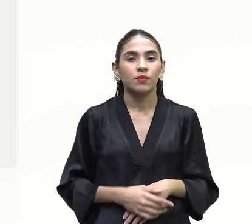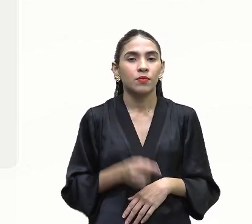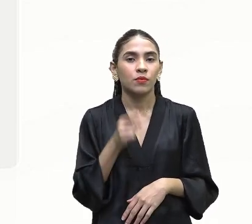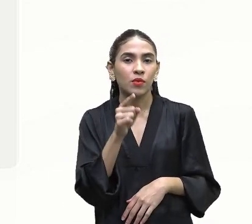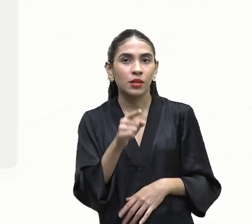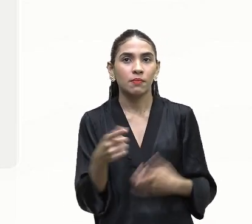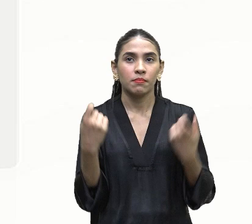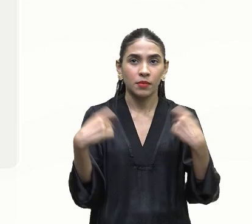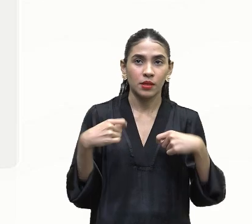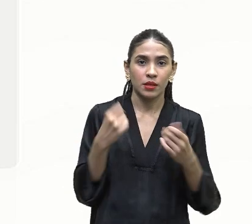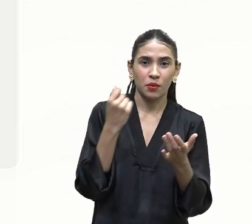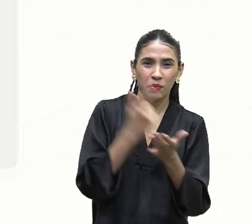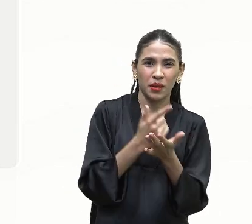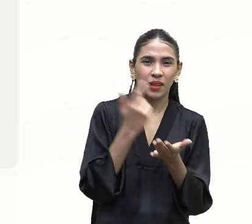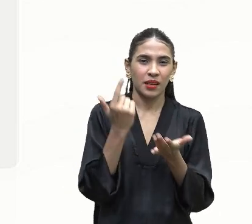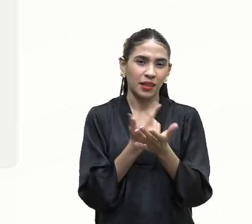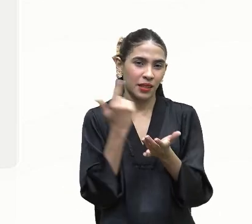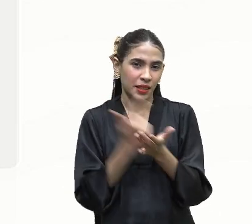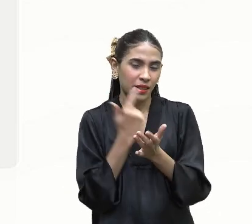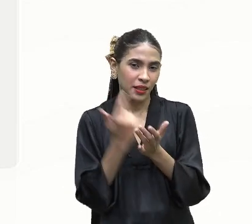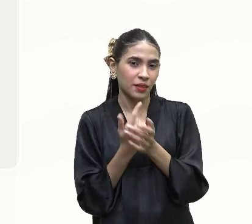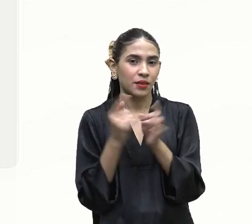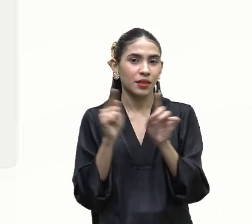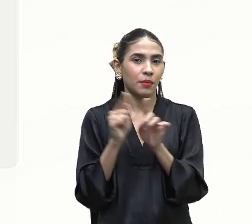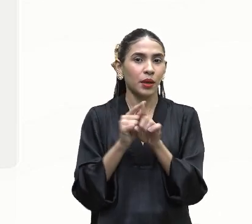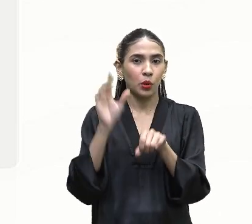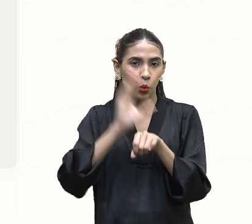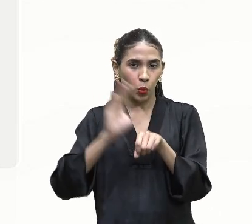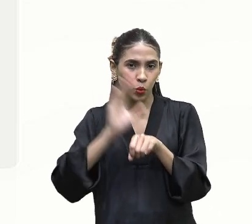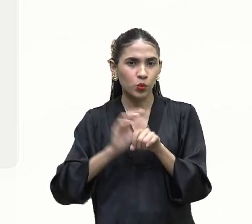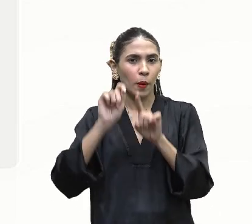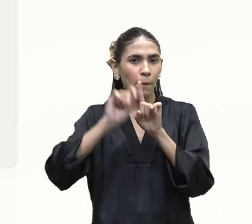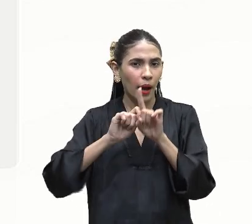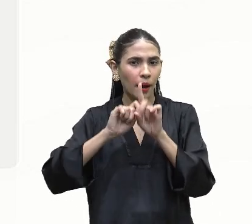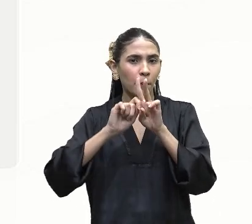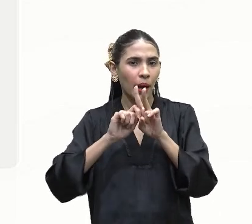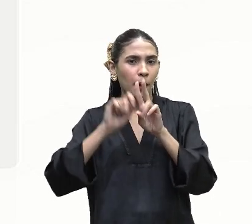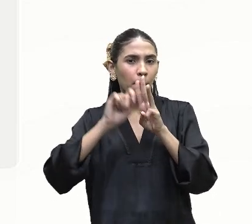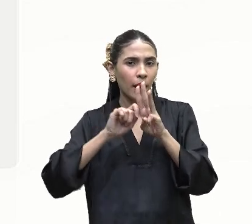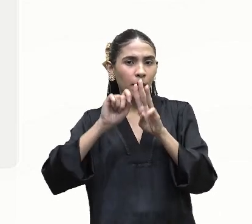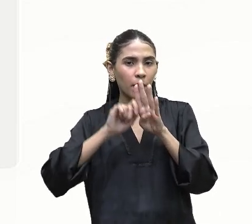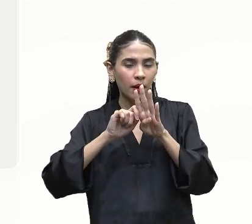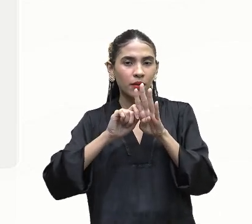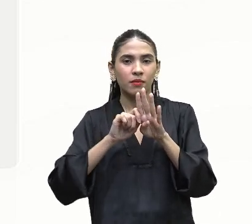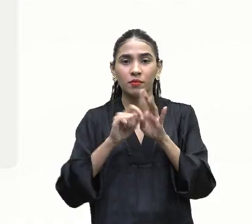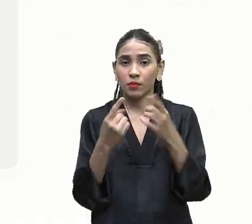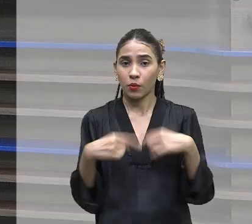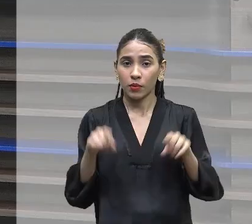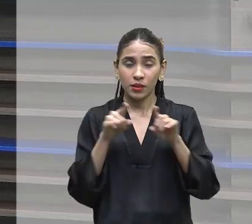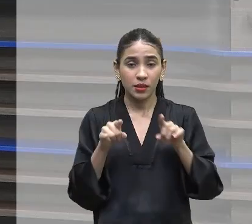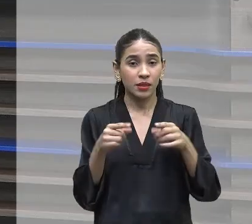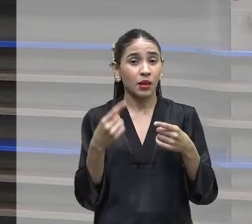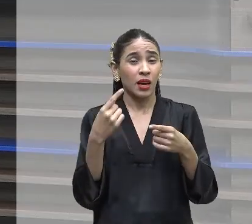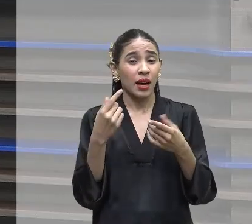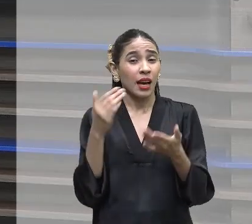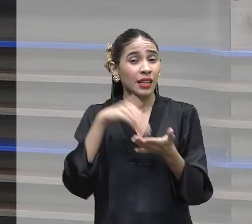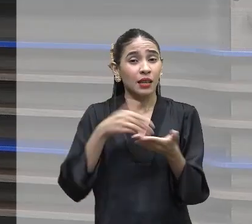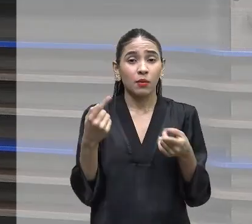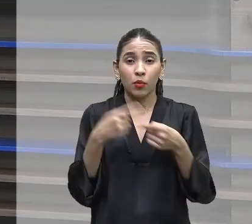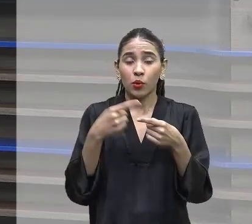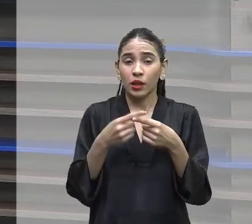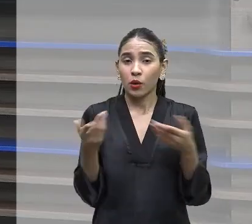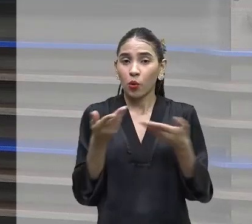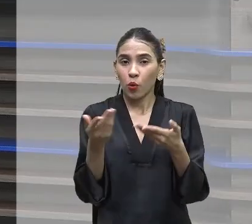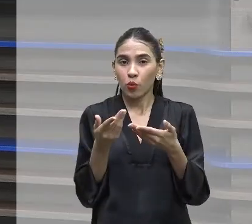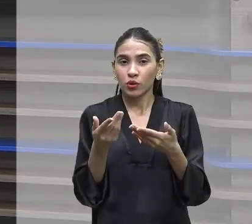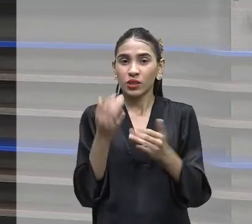vai ter que comprar livros e comprar cursos todos os meses, até porque hoje na internet a gente tem aí